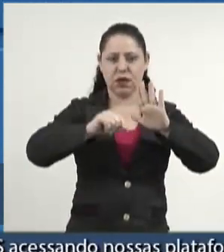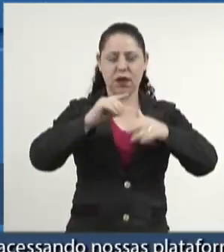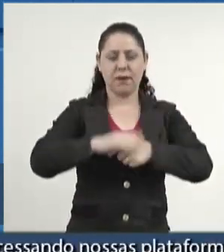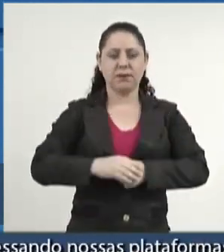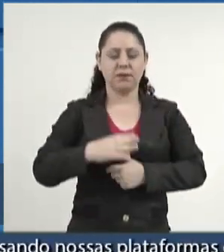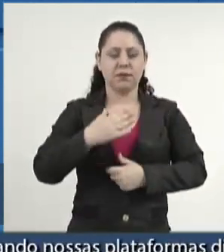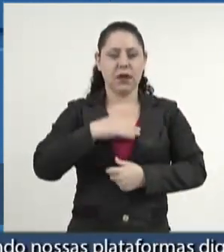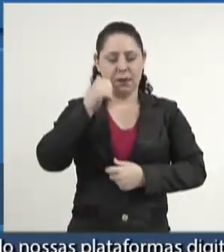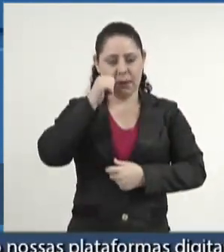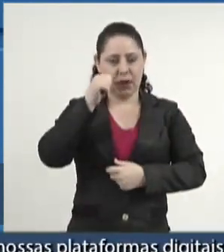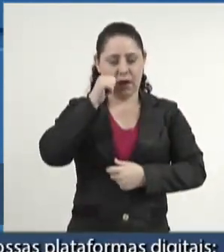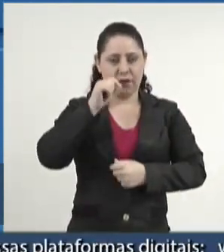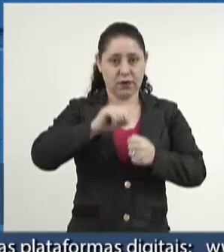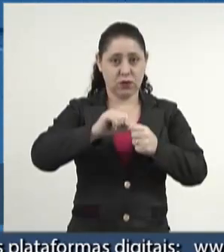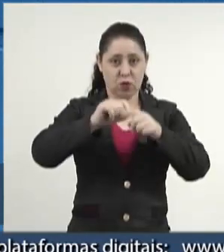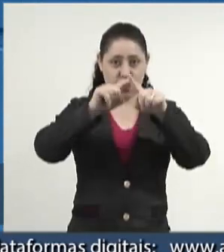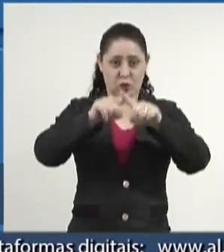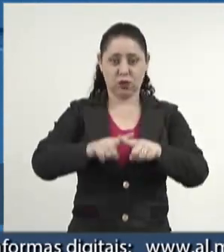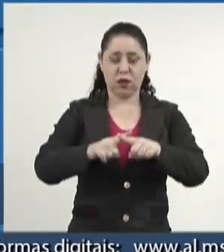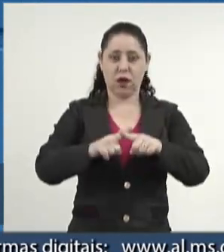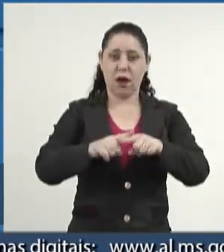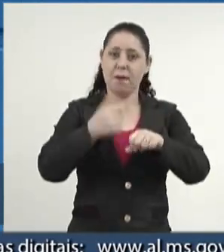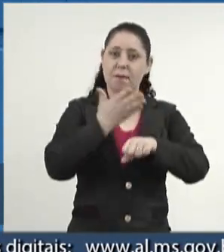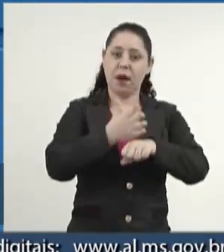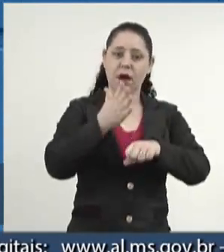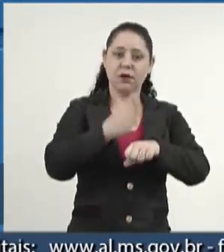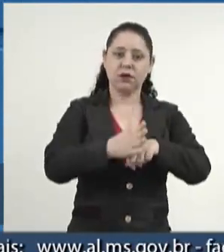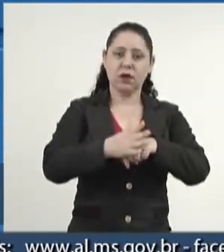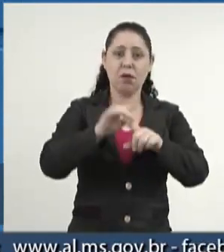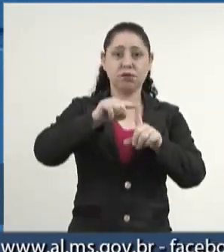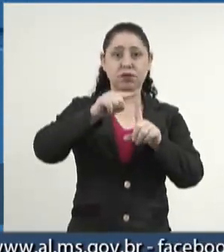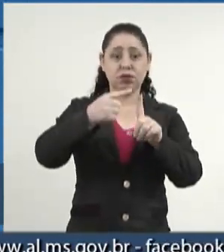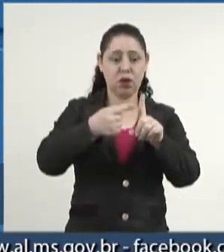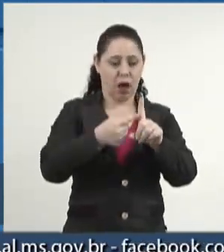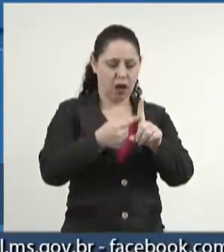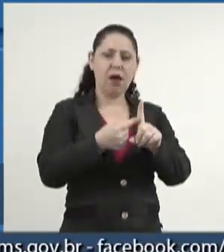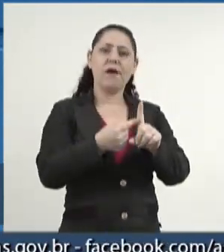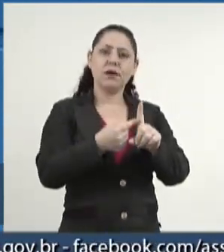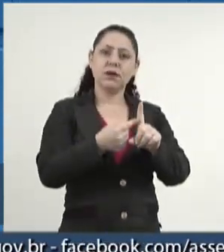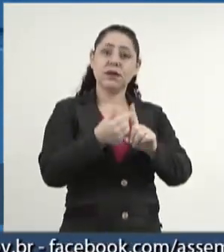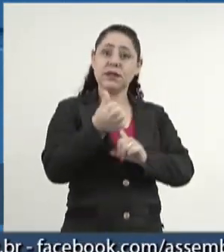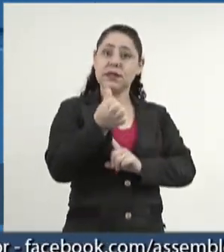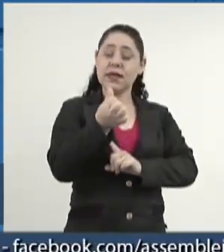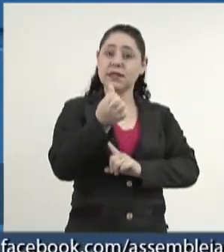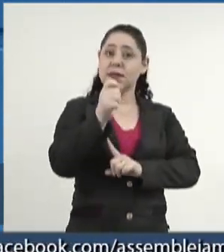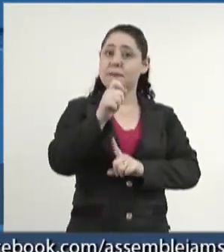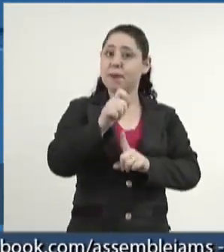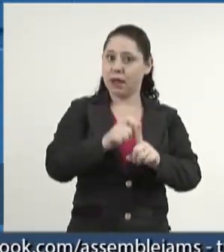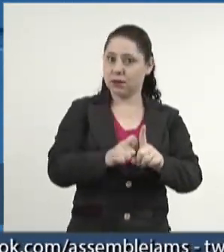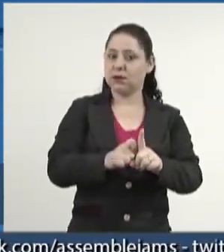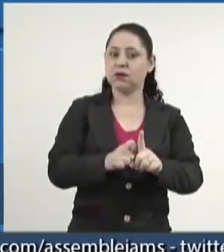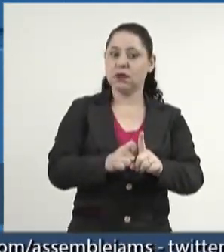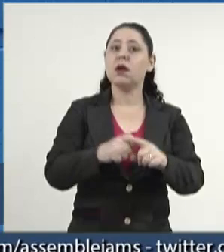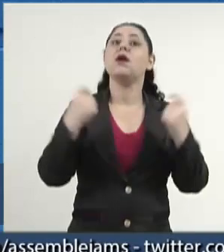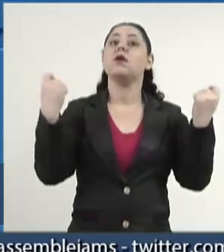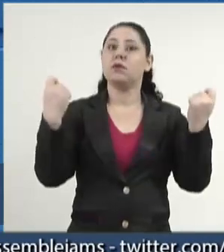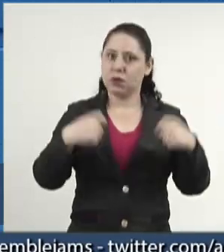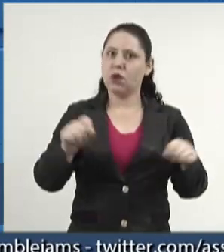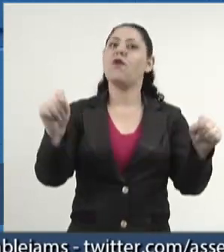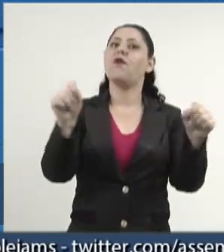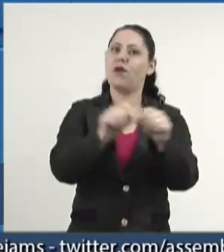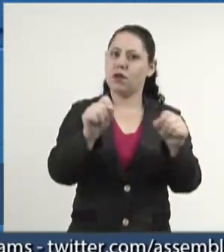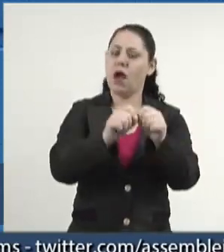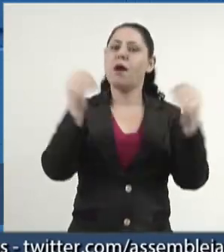minha esposa, Adriana, ela foi fazer um concurso, um teste de aptidão física, ela estava gestante de 6 meses e teve que ser